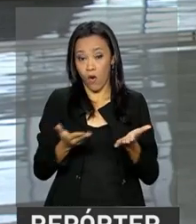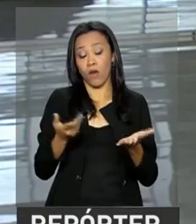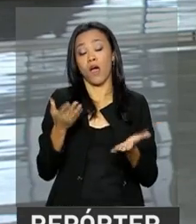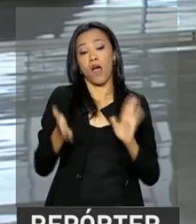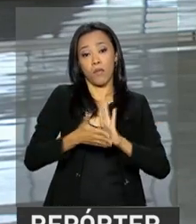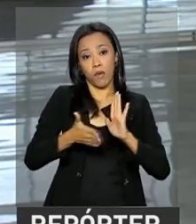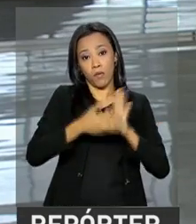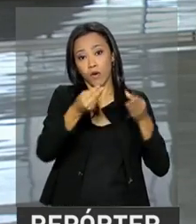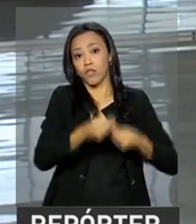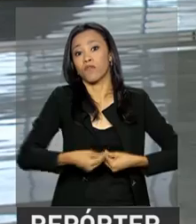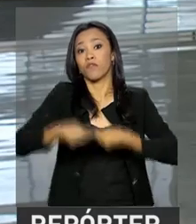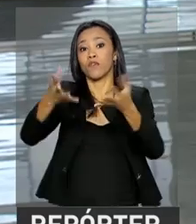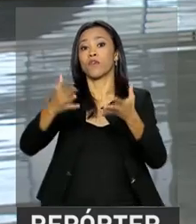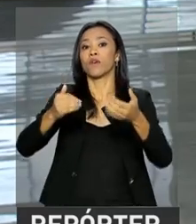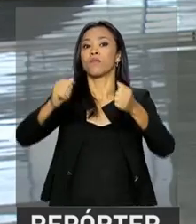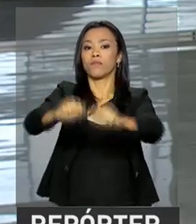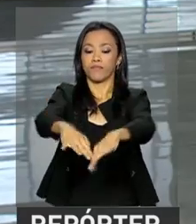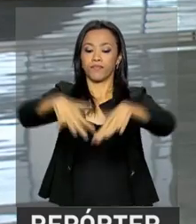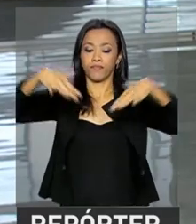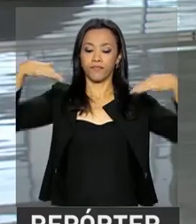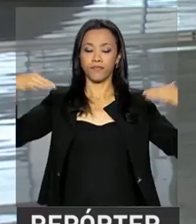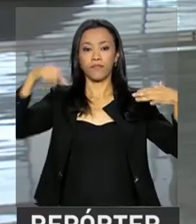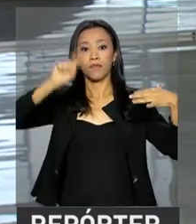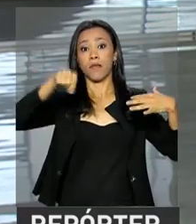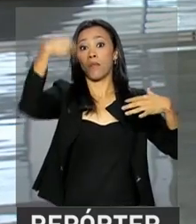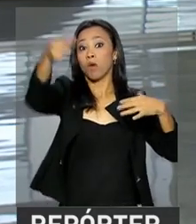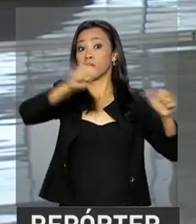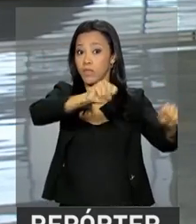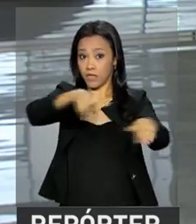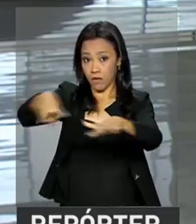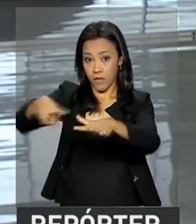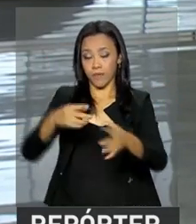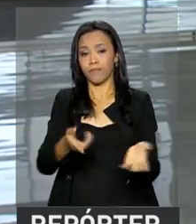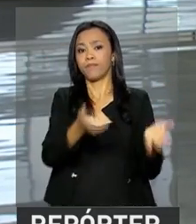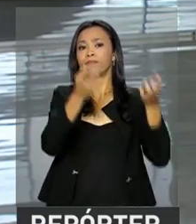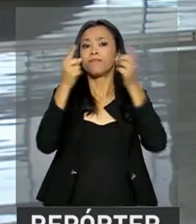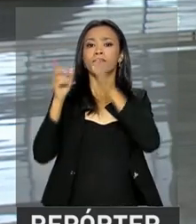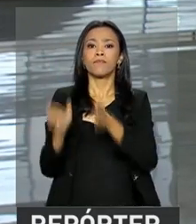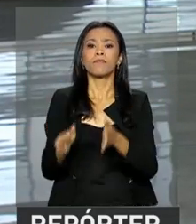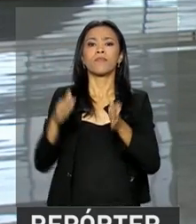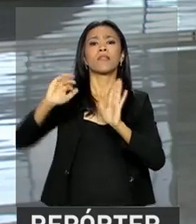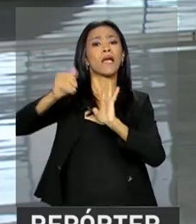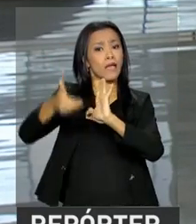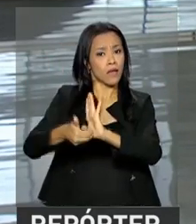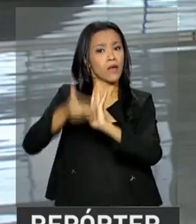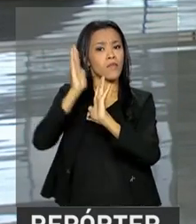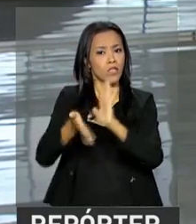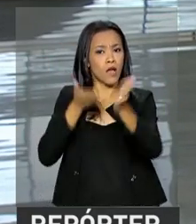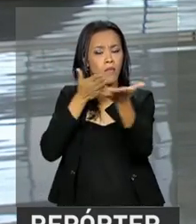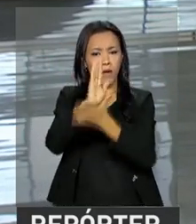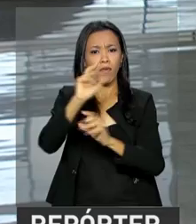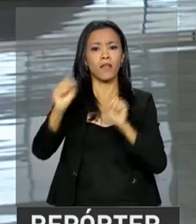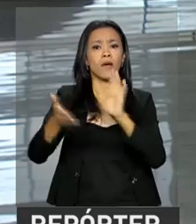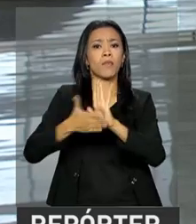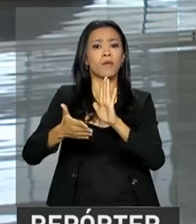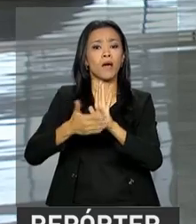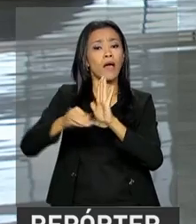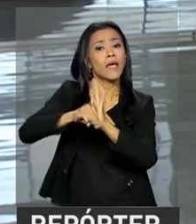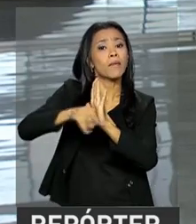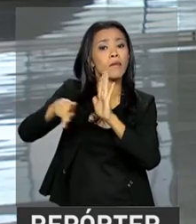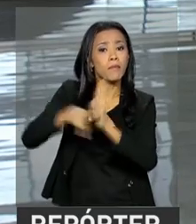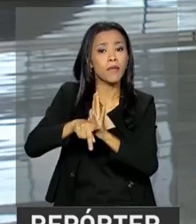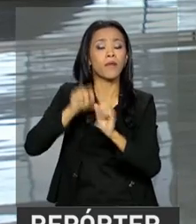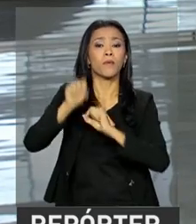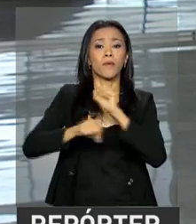votação no plenário da casa na próxima semana já na Câmara dos Deputados foi aprovada no plenário a medida provisória que permite o